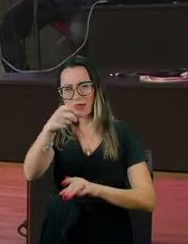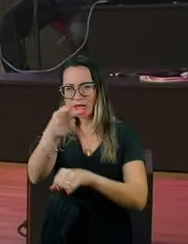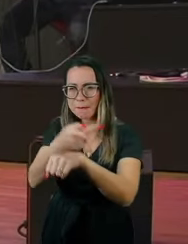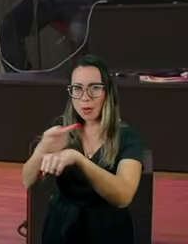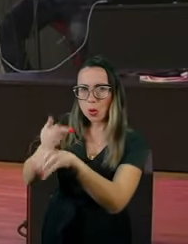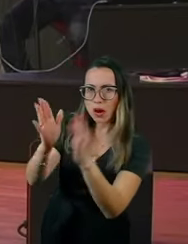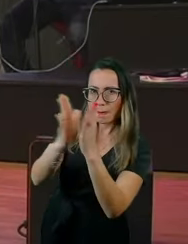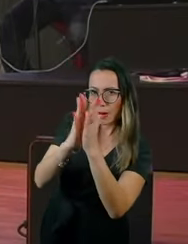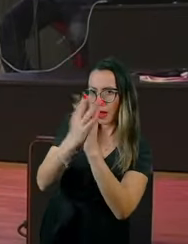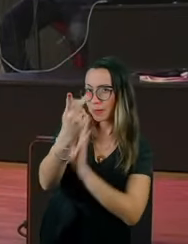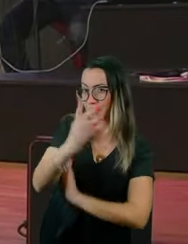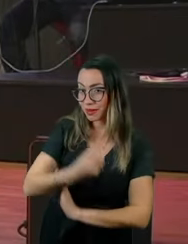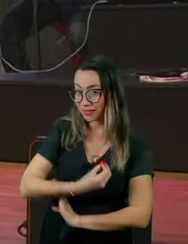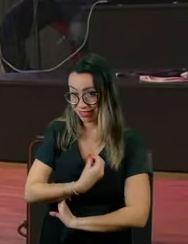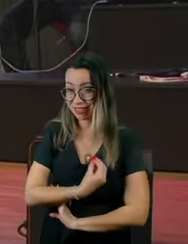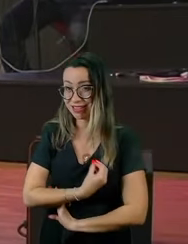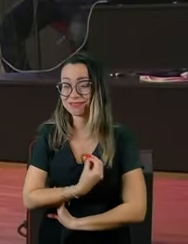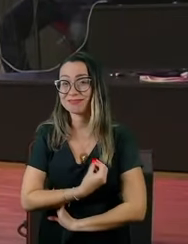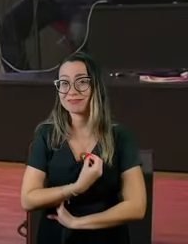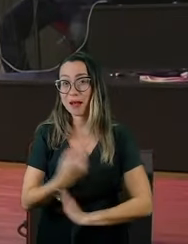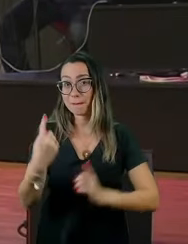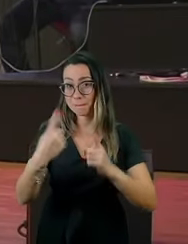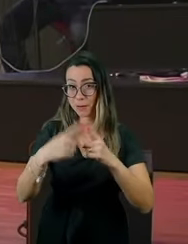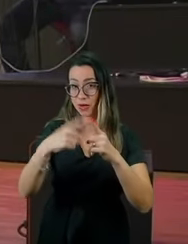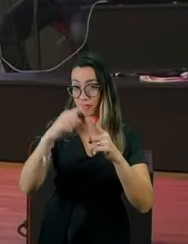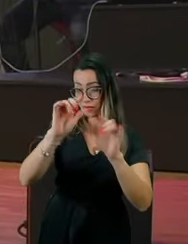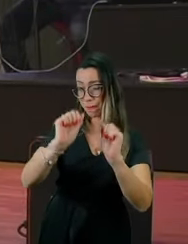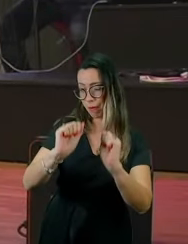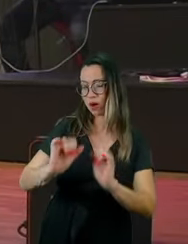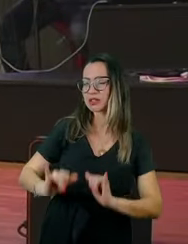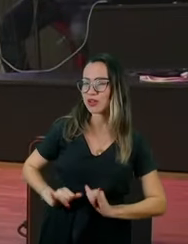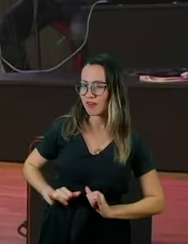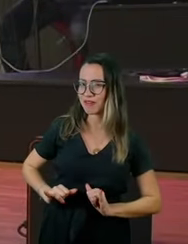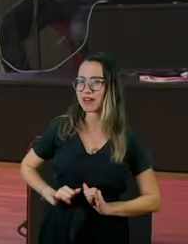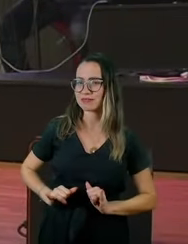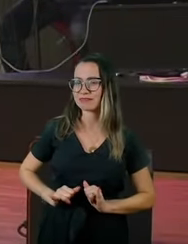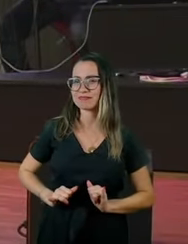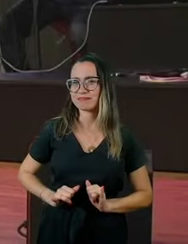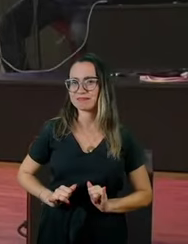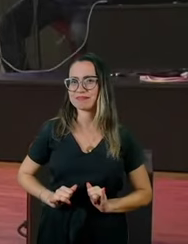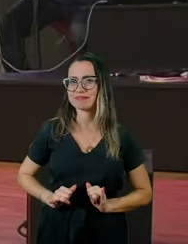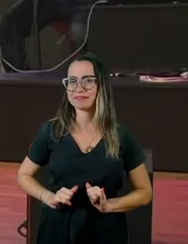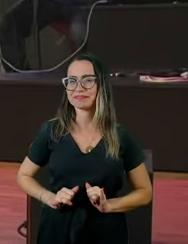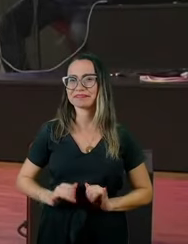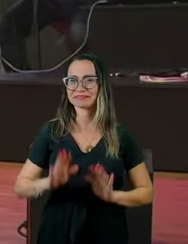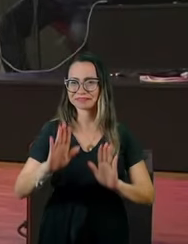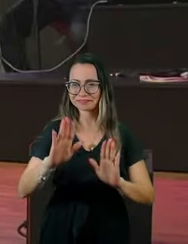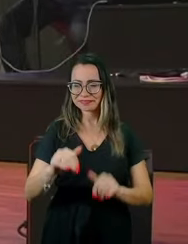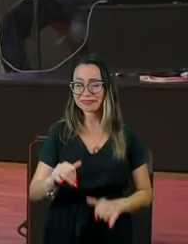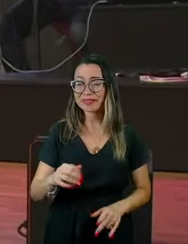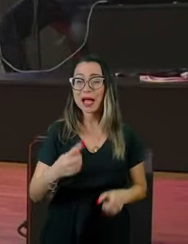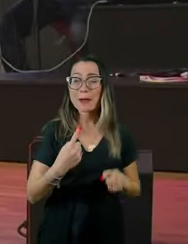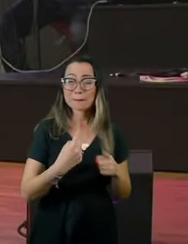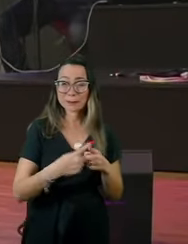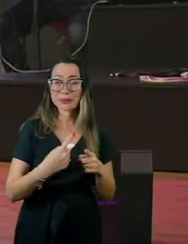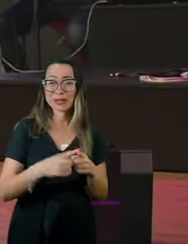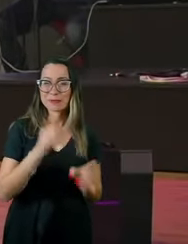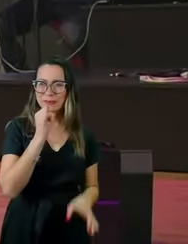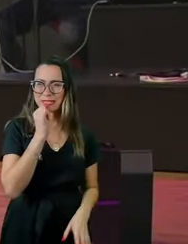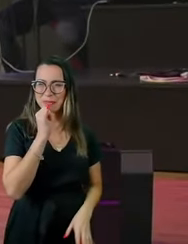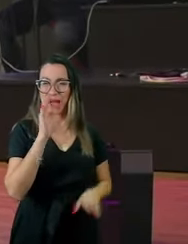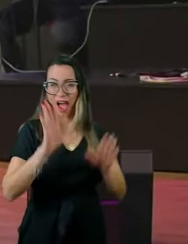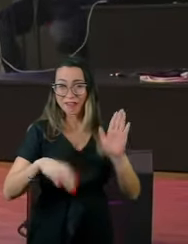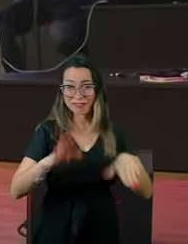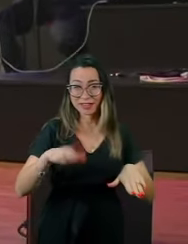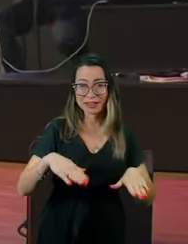E aí, mas acontece uma coisa tão engraçada, né? Ele está andando com uma jumenta. A jumenta fala, porque quando você não ouve a voz de Deus, até aqueles improváveis